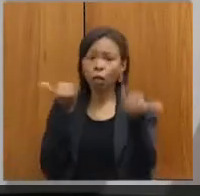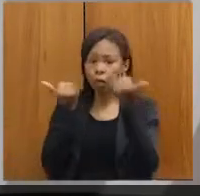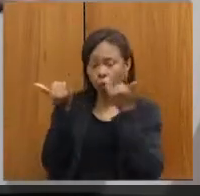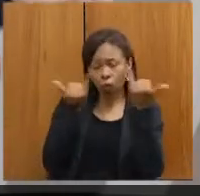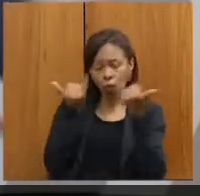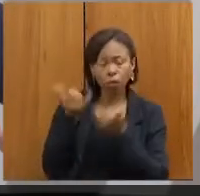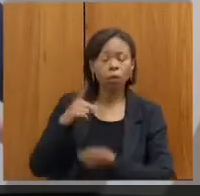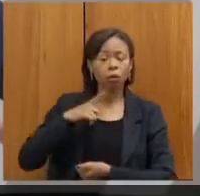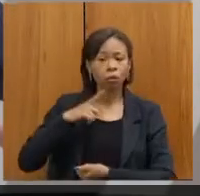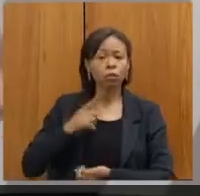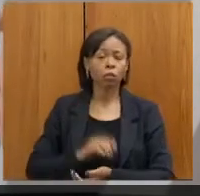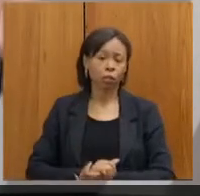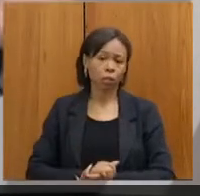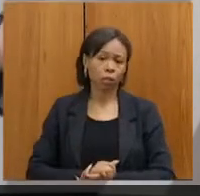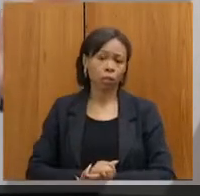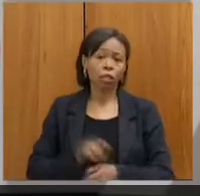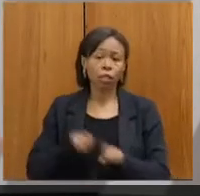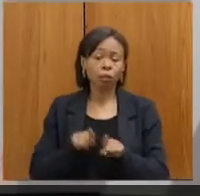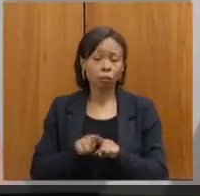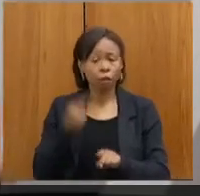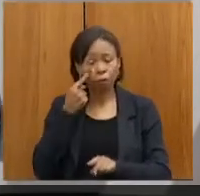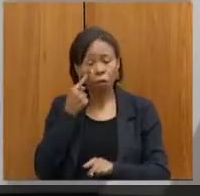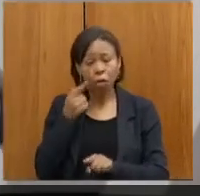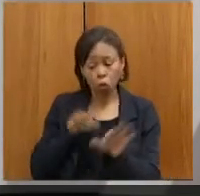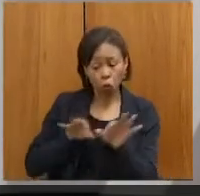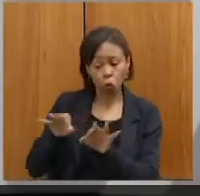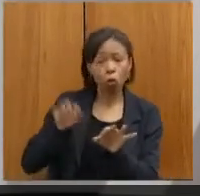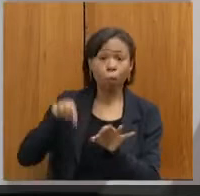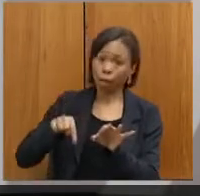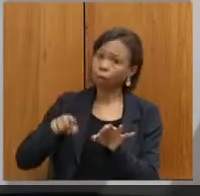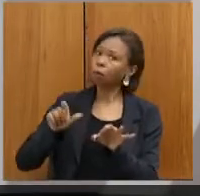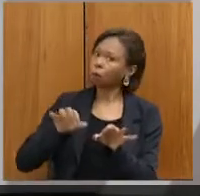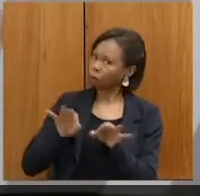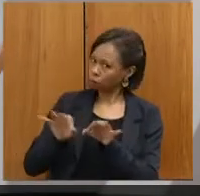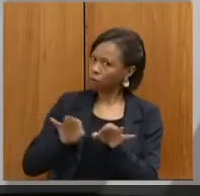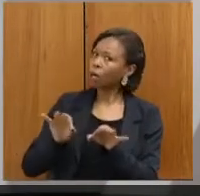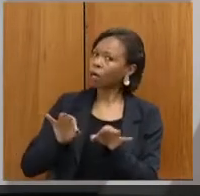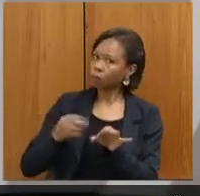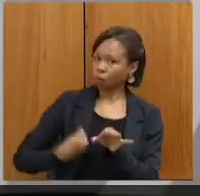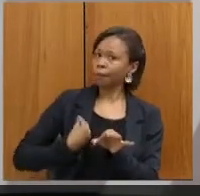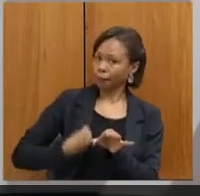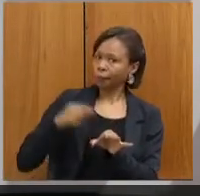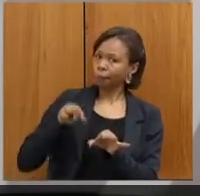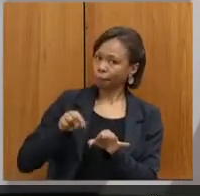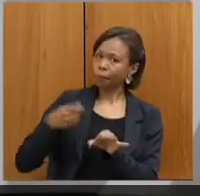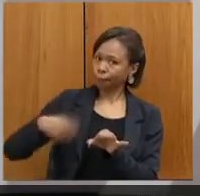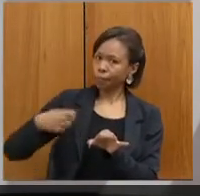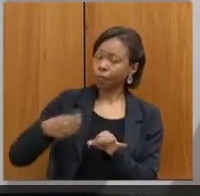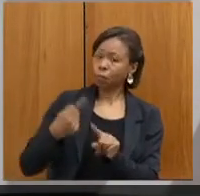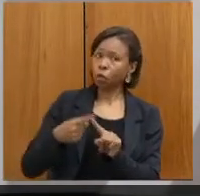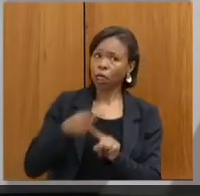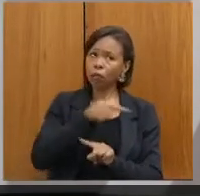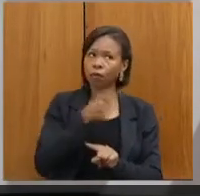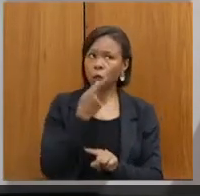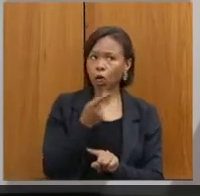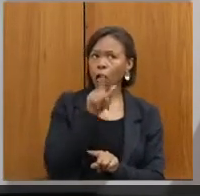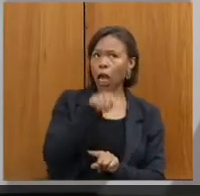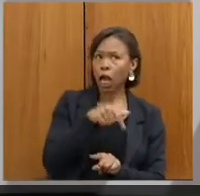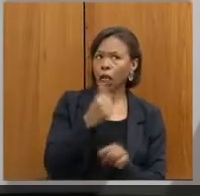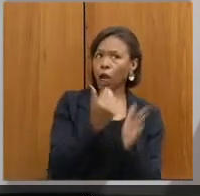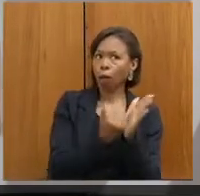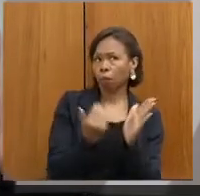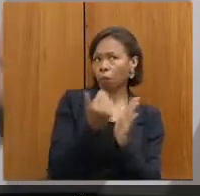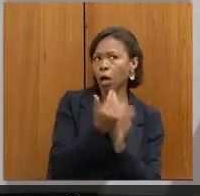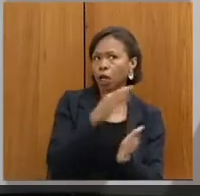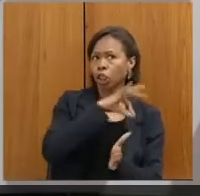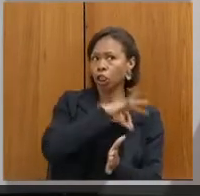discutir com o plano que com certeza deve existir porque se a uma manifestação de que para haver reajuste